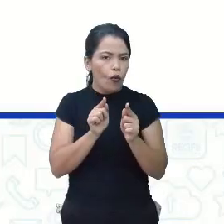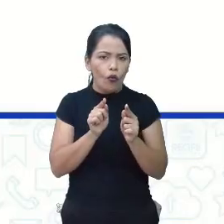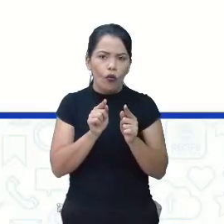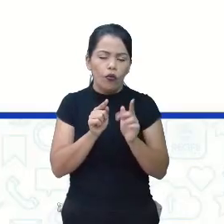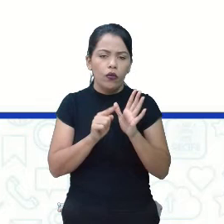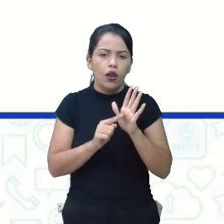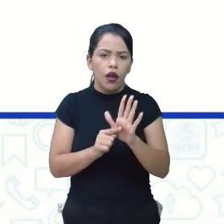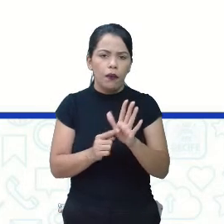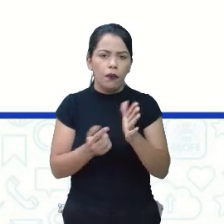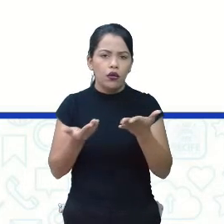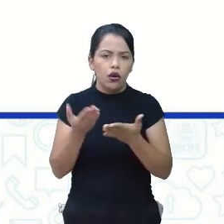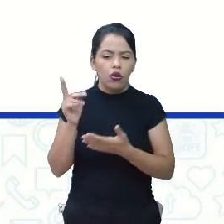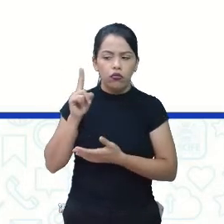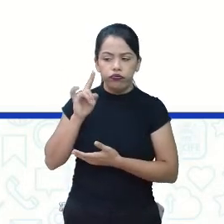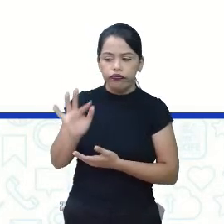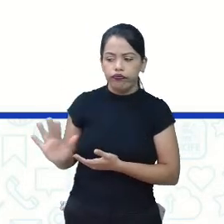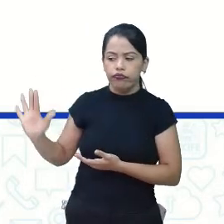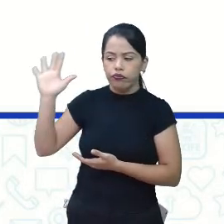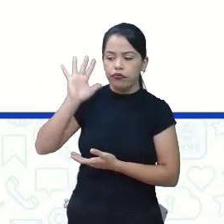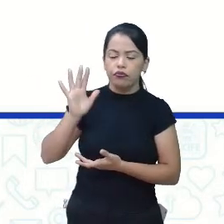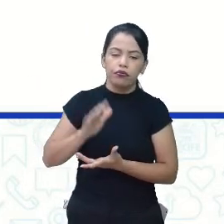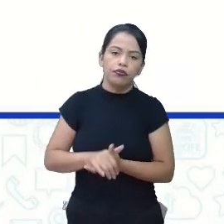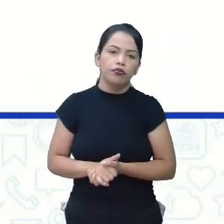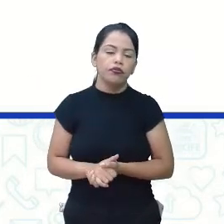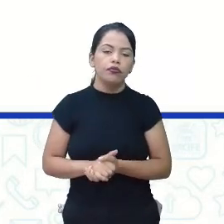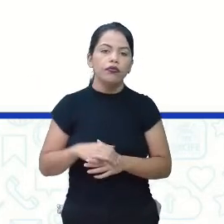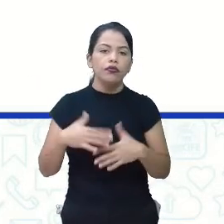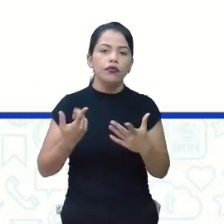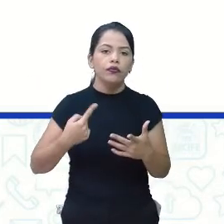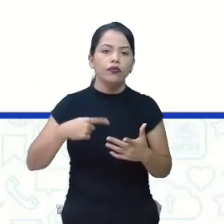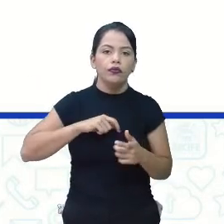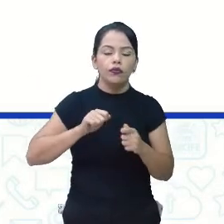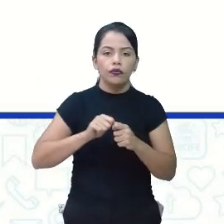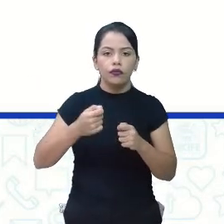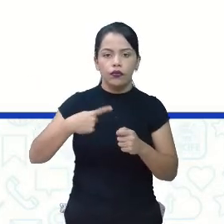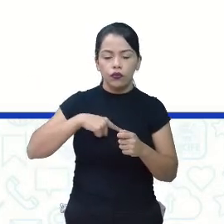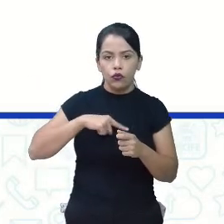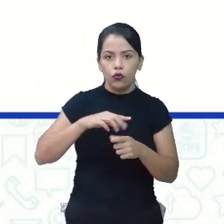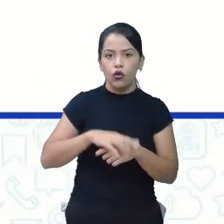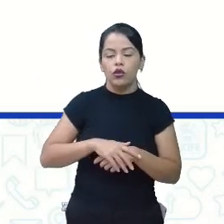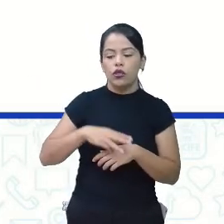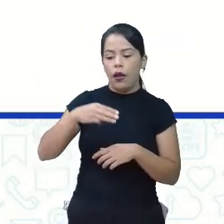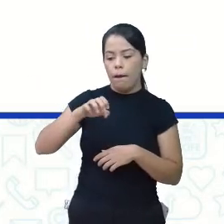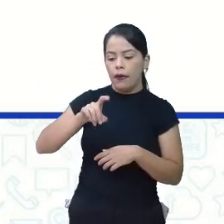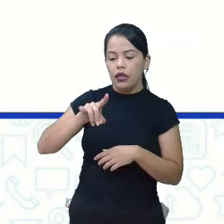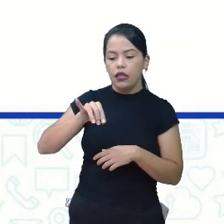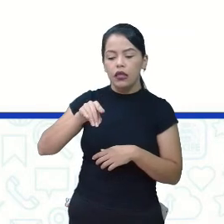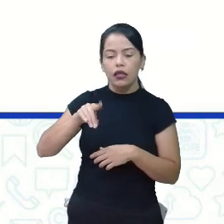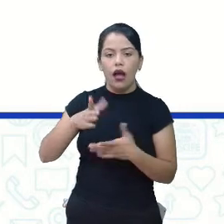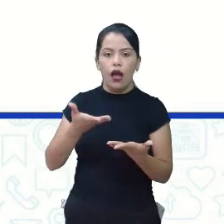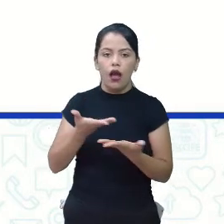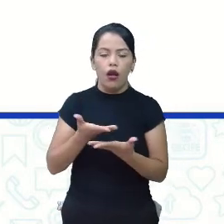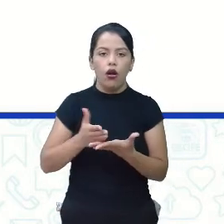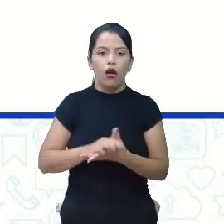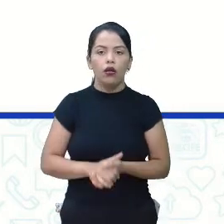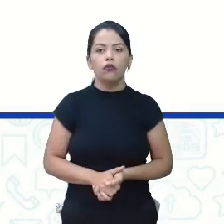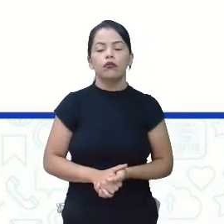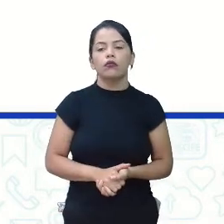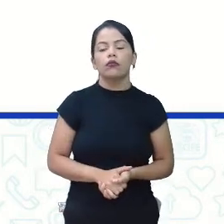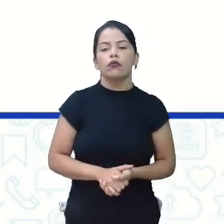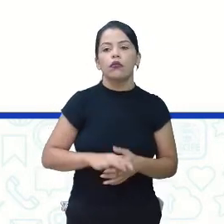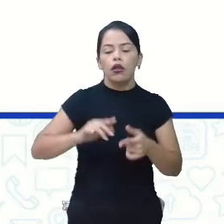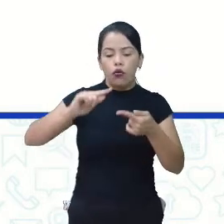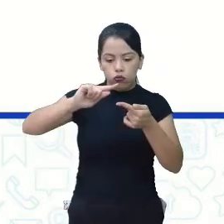a ideia de compor agora a nossa unidade de medida justamente com esse 1 centímetro. Então, eu estou com um cubinho e